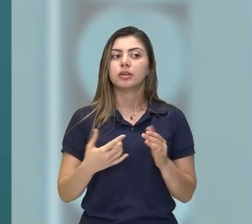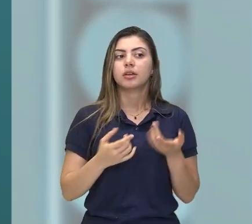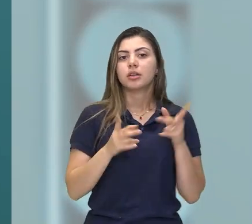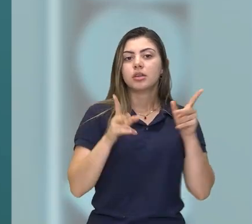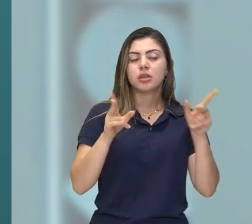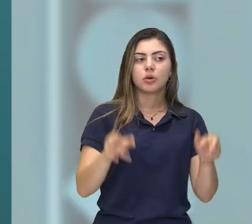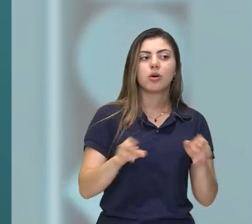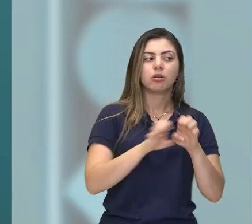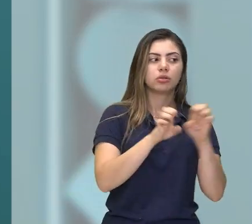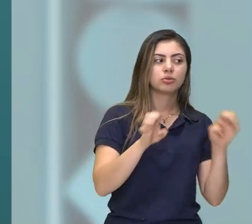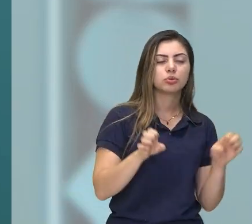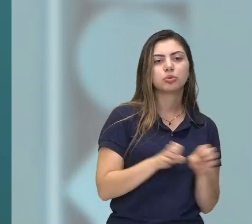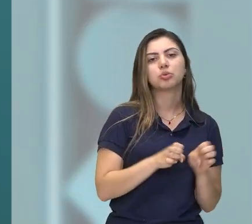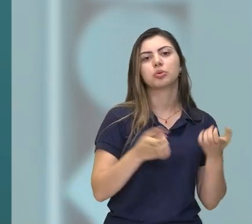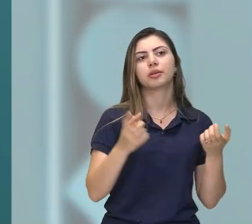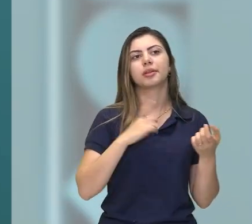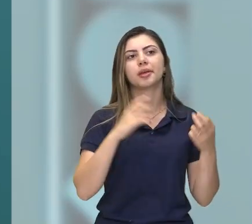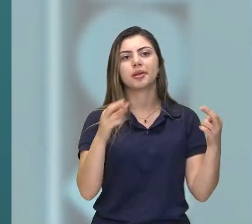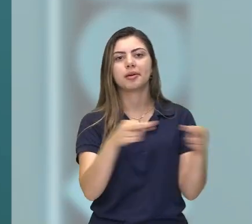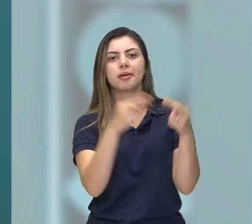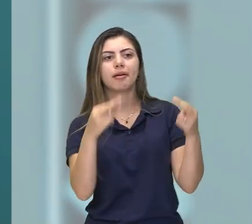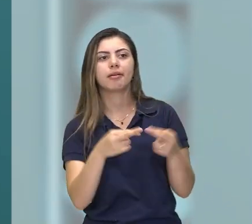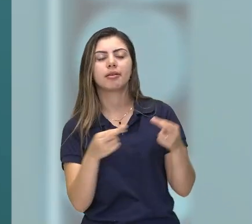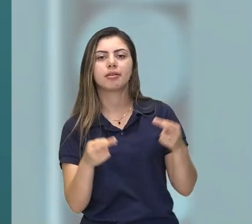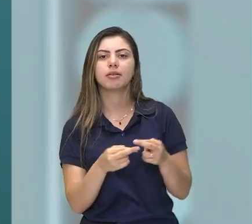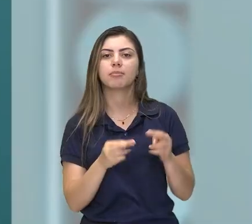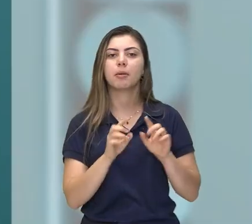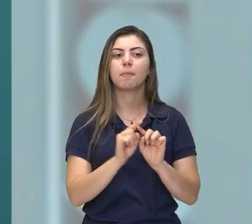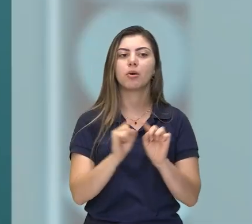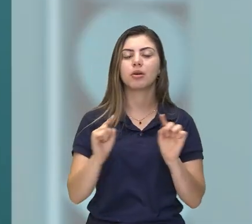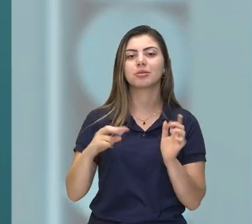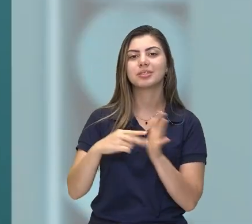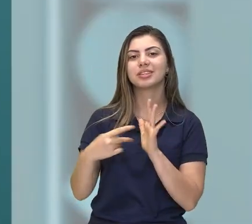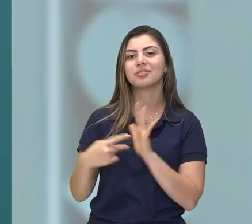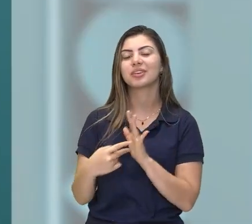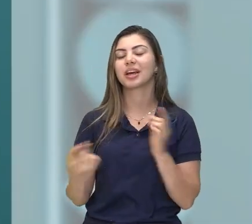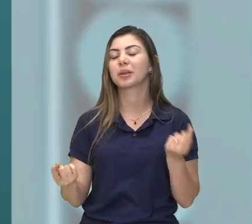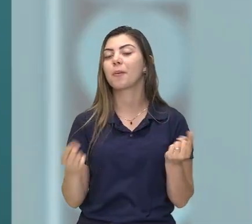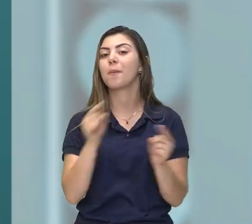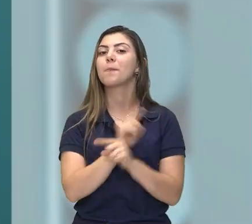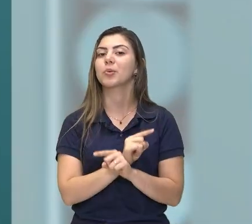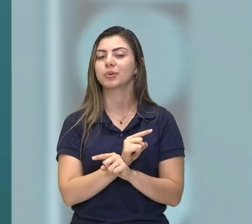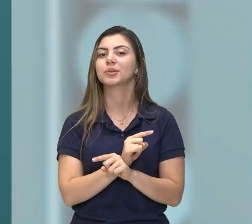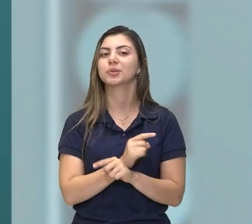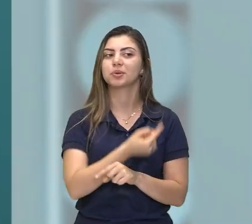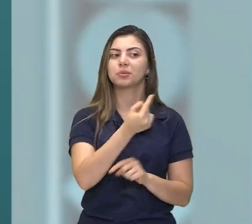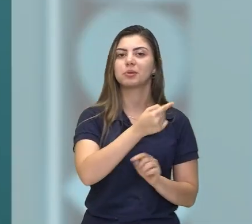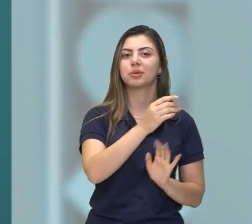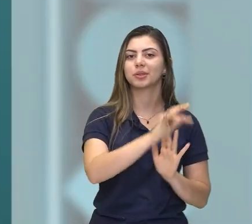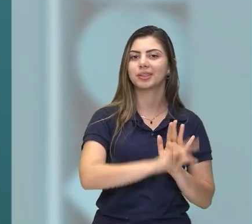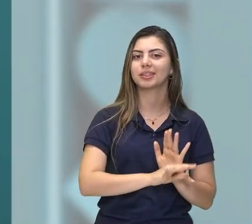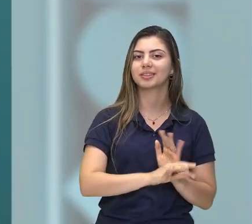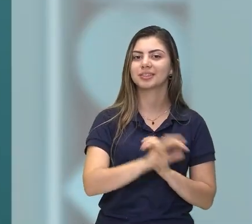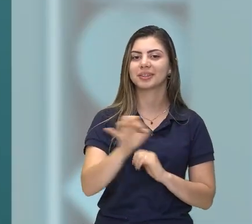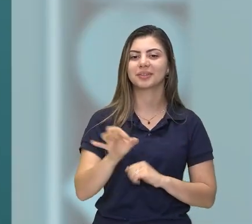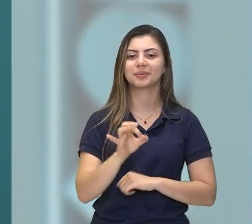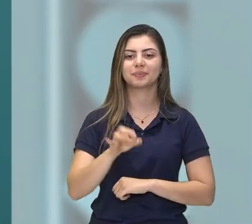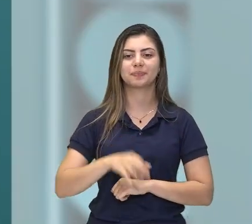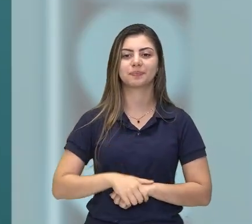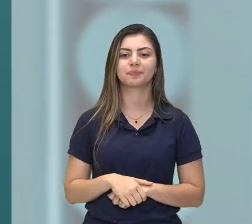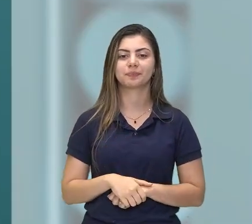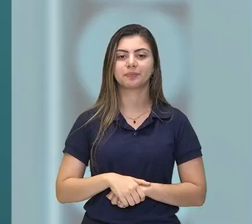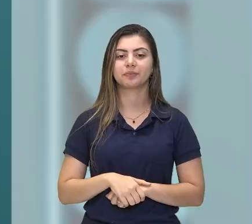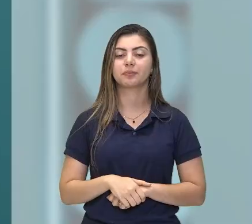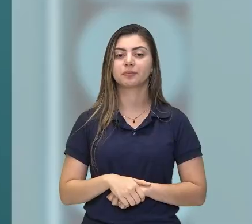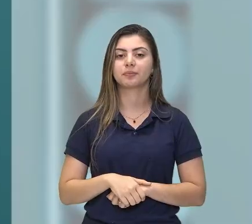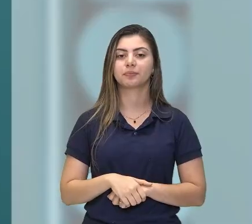ritmo, a musicalidade, a rima, só que com um sentido totalmente oposto daquele apresentado no original, ok? Vamos só